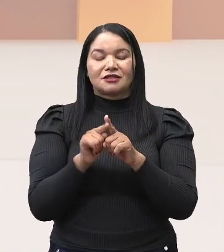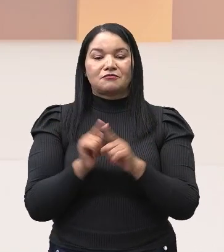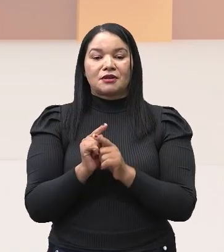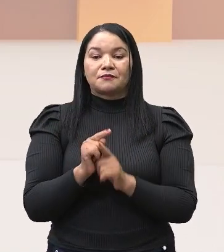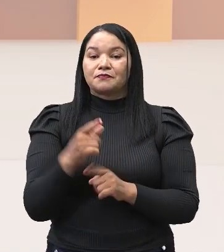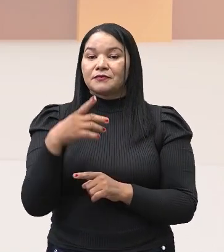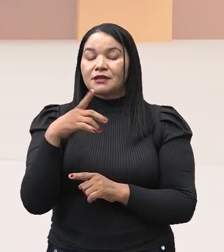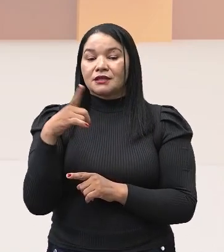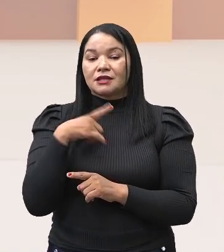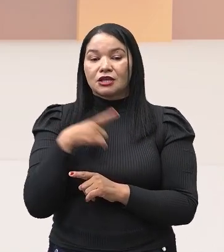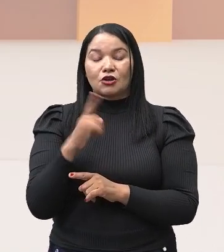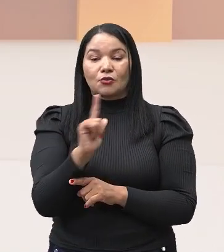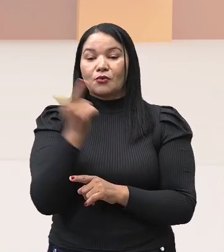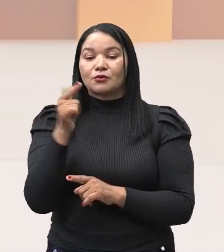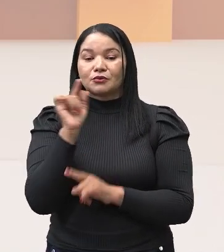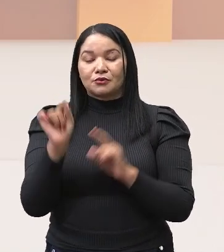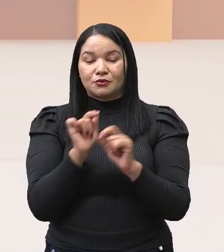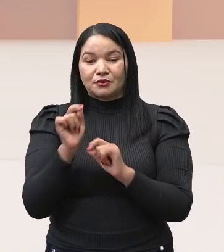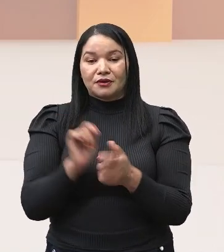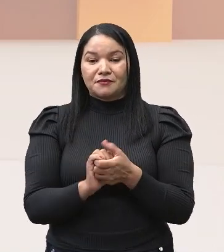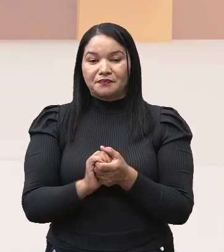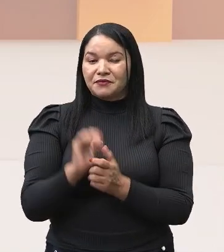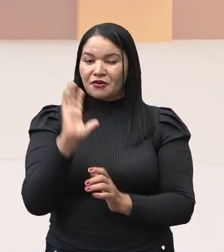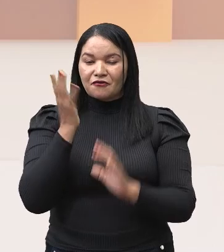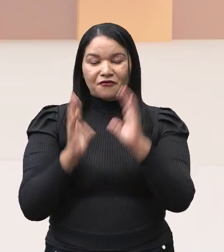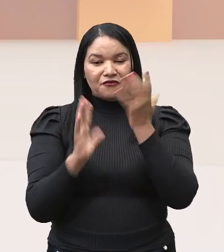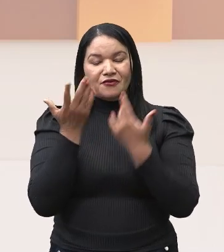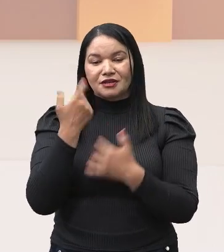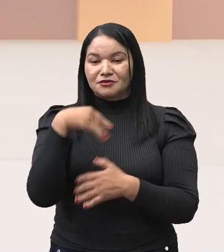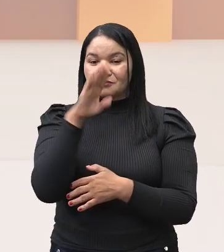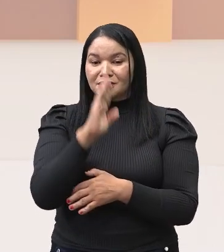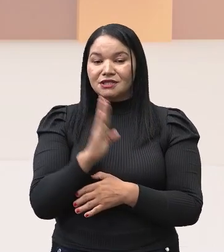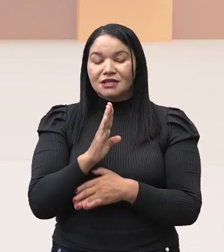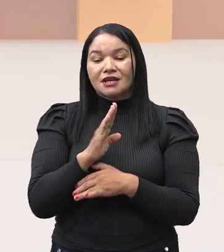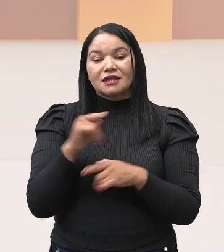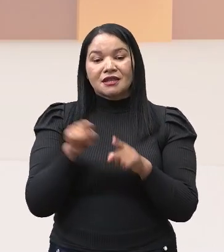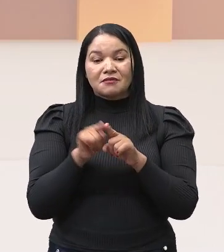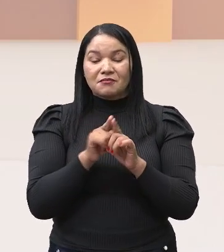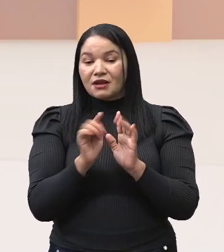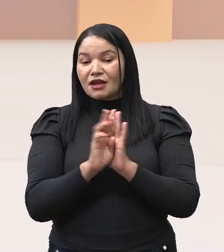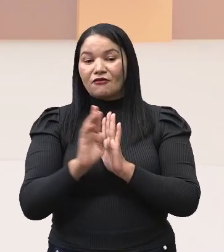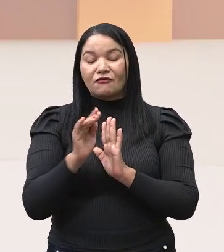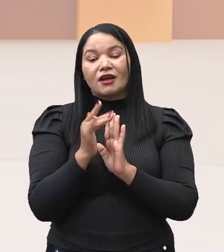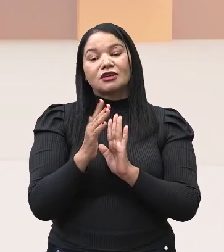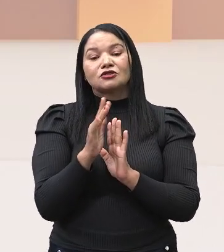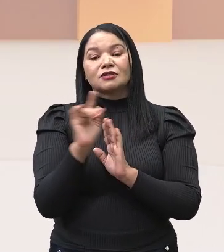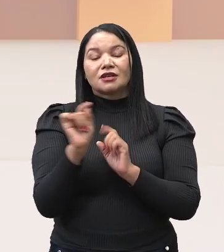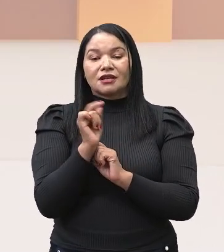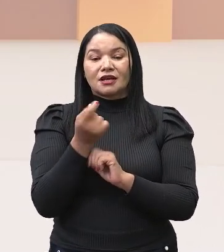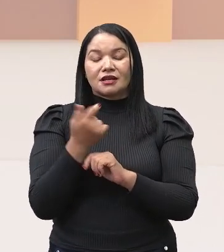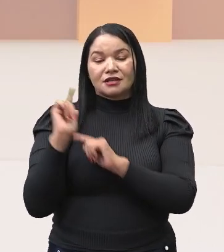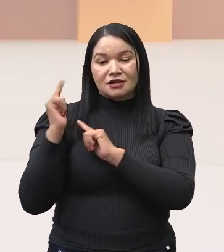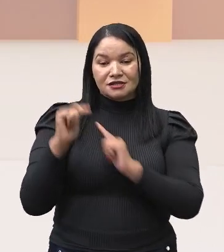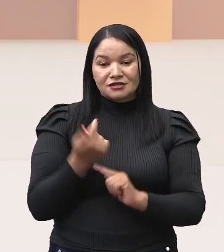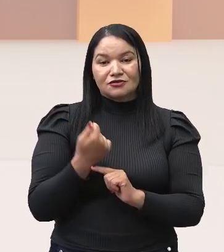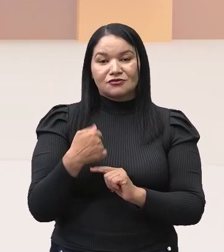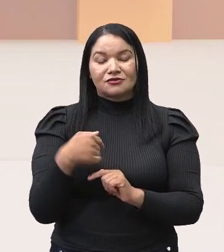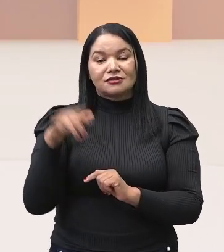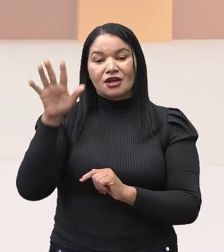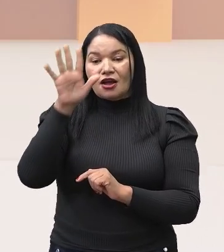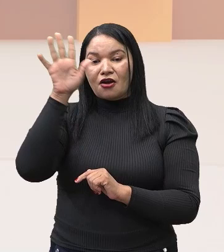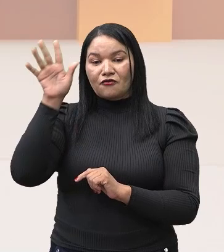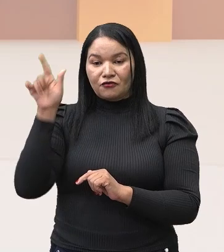carnaval, nós vamos ter também outras festividades brasileiras que refletem as tradições africanas,